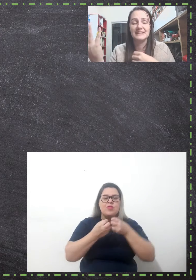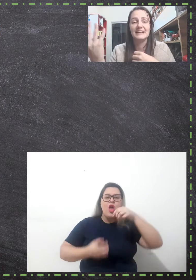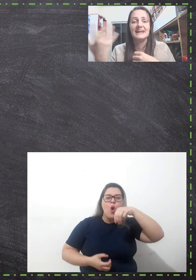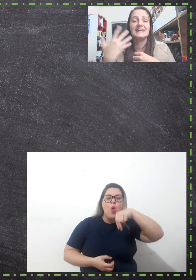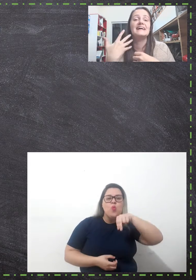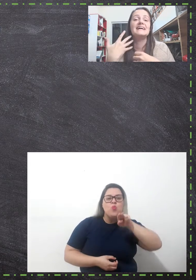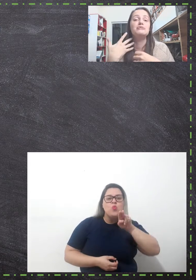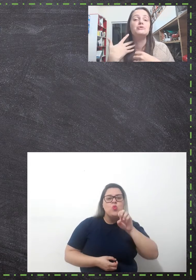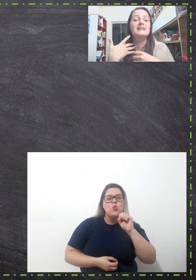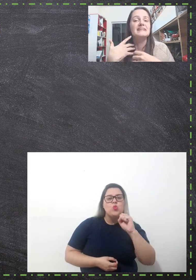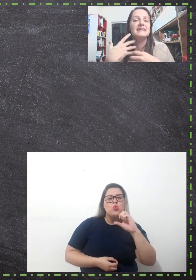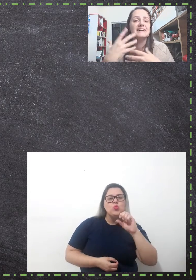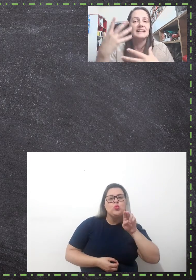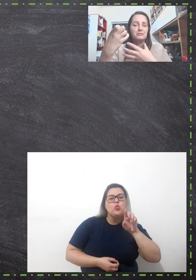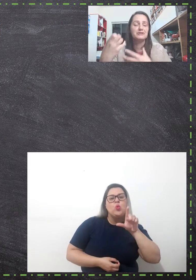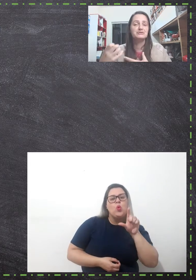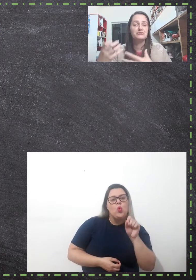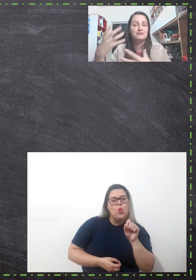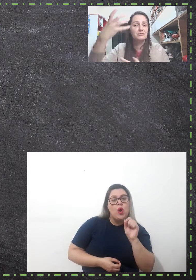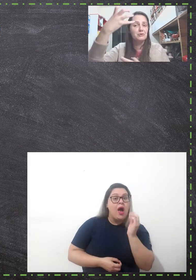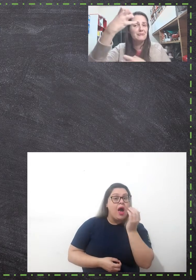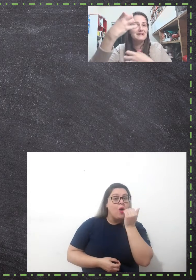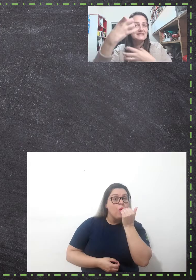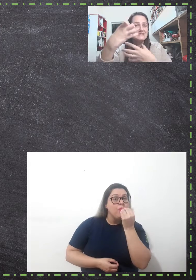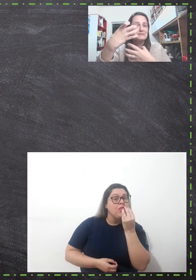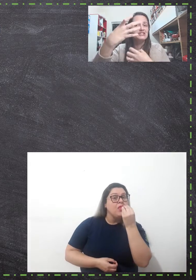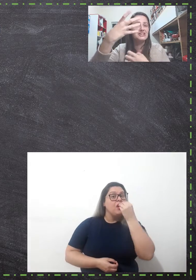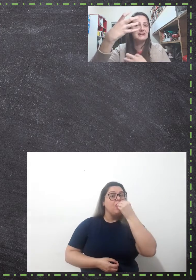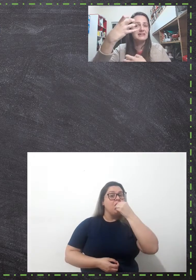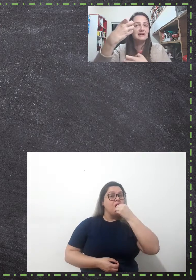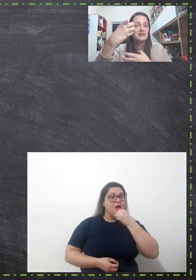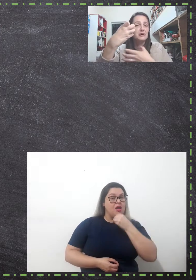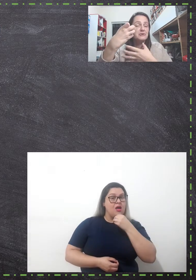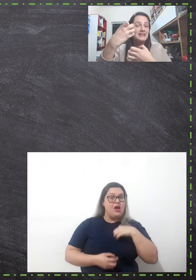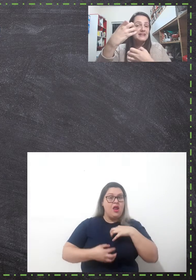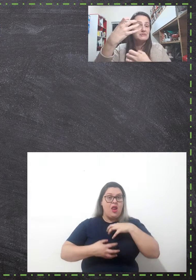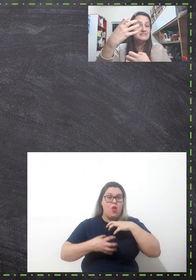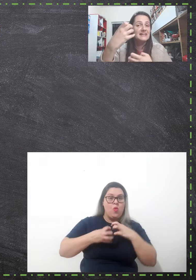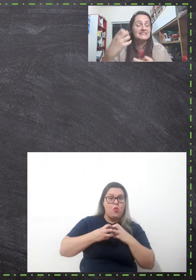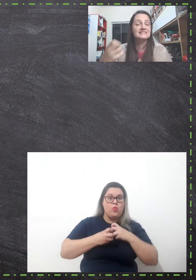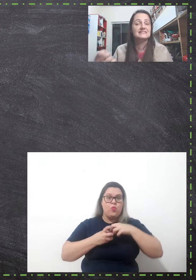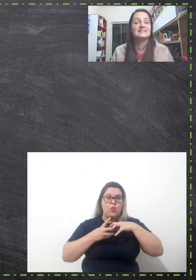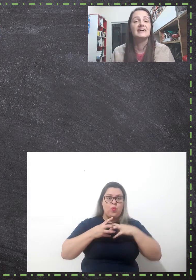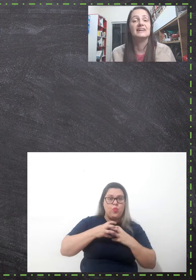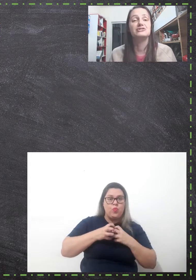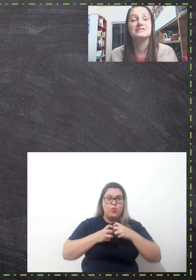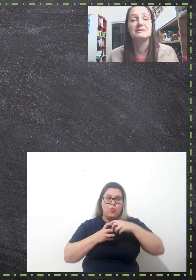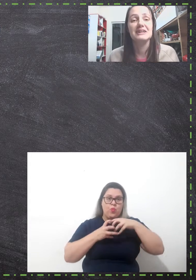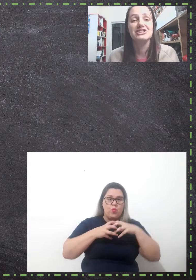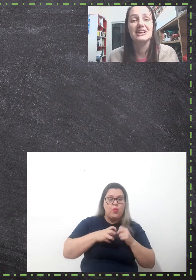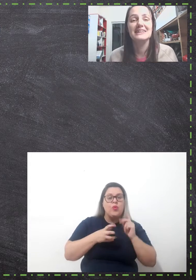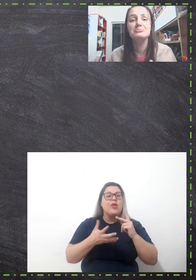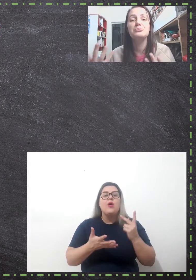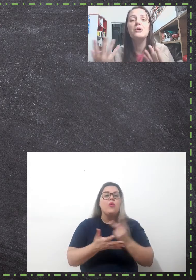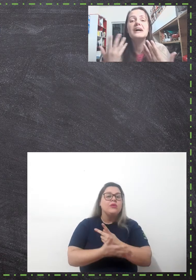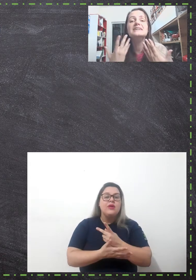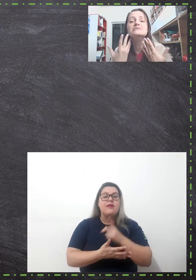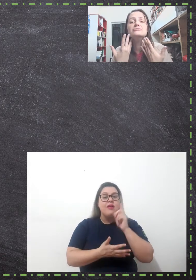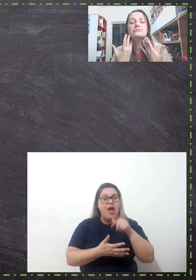Quando a comida ela é engolida, o esôfago começa a se mexer. o que acontece? É justamente